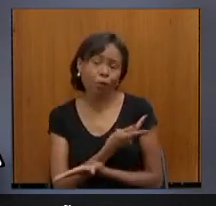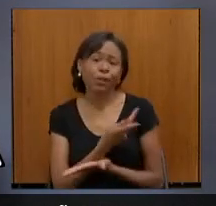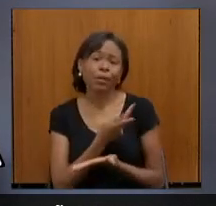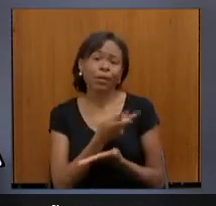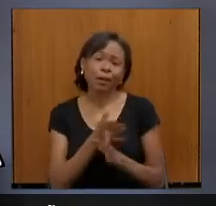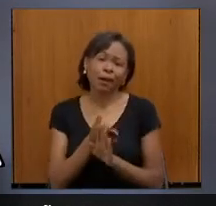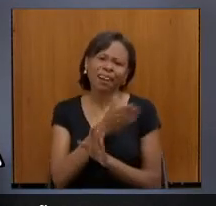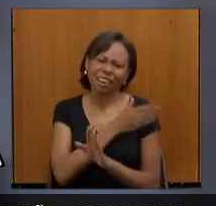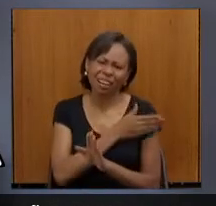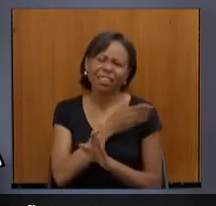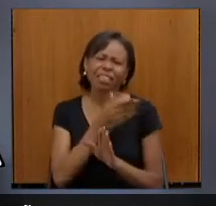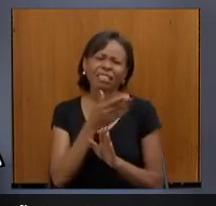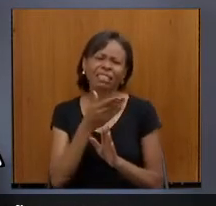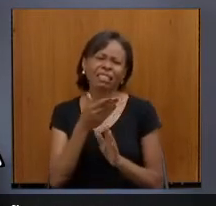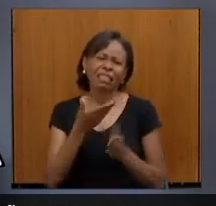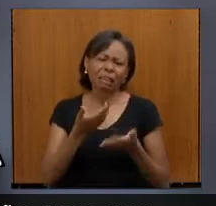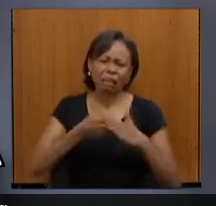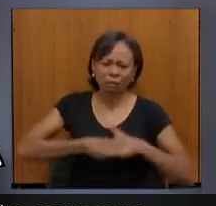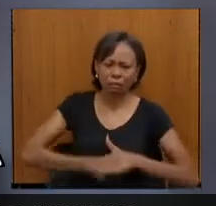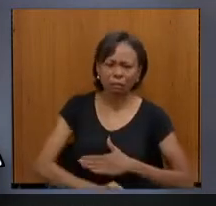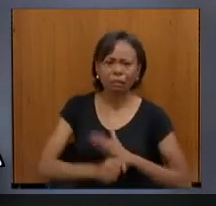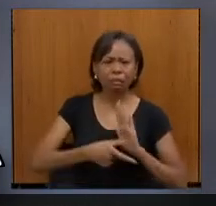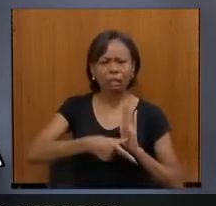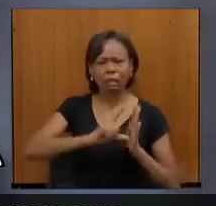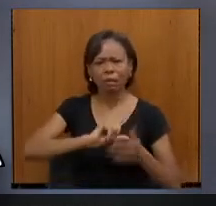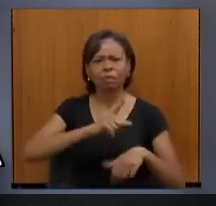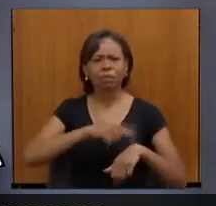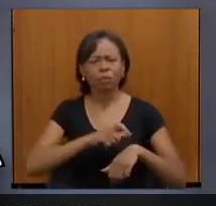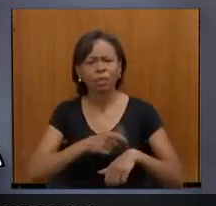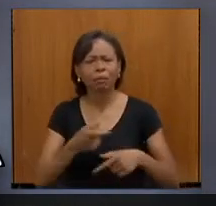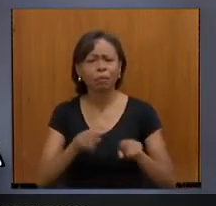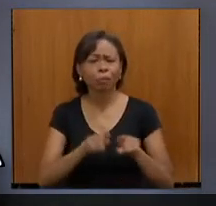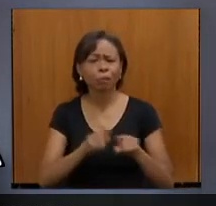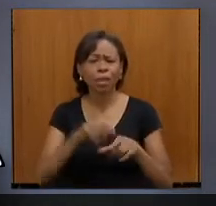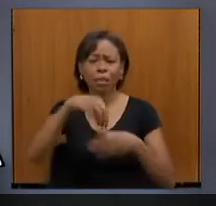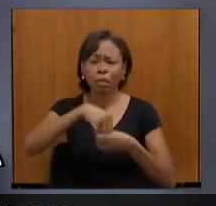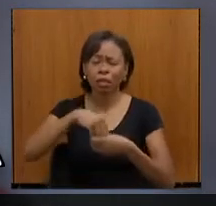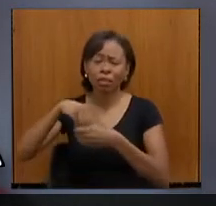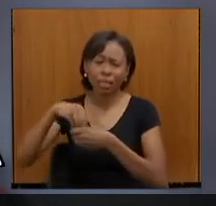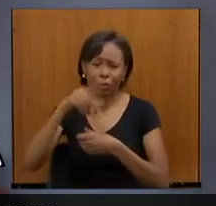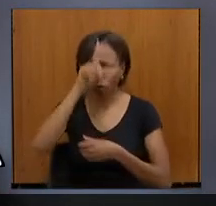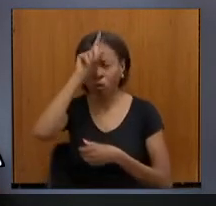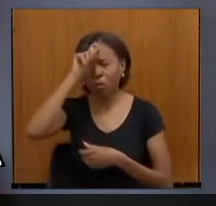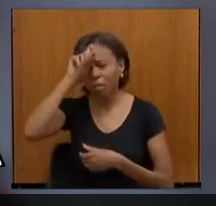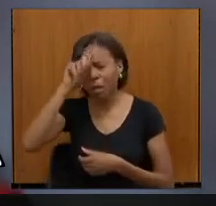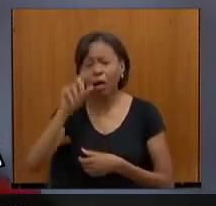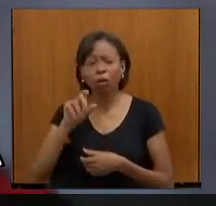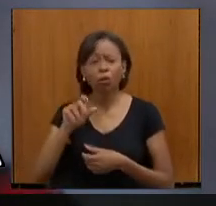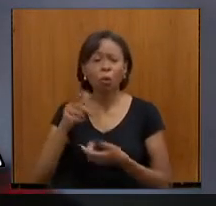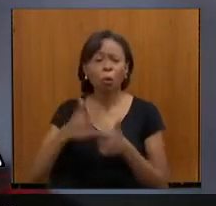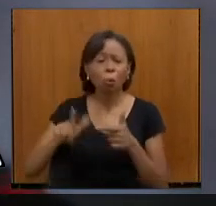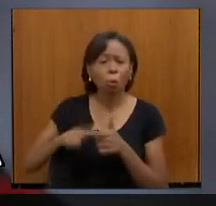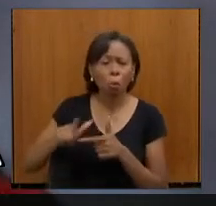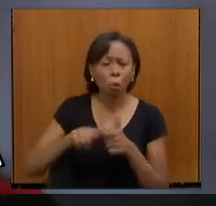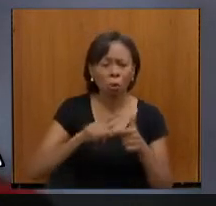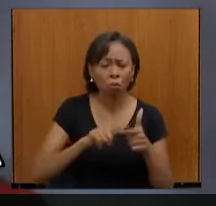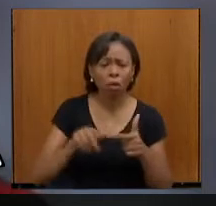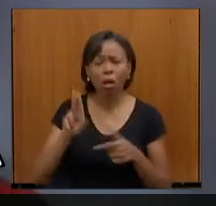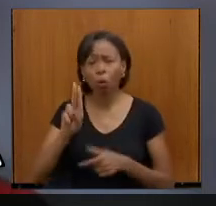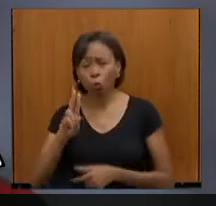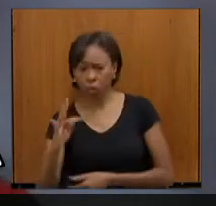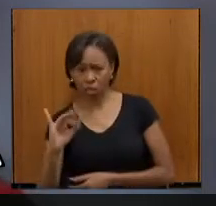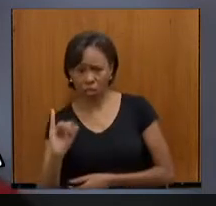prematuridade e pelas próprias condições hospitalares, onde existia UTI, não existia alguém